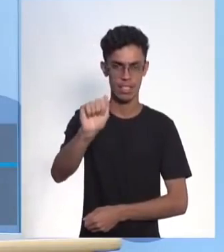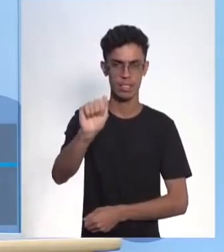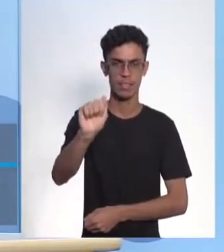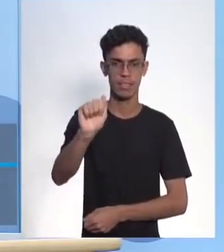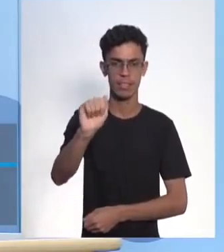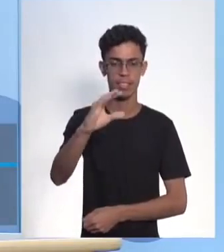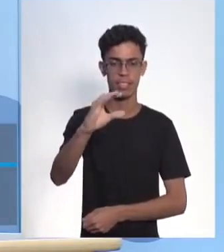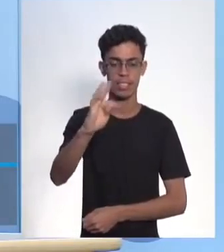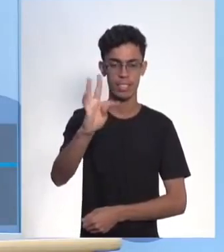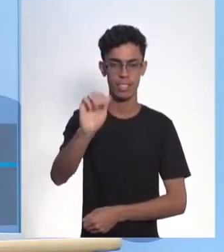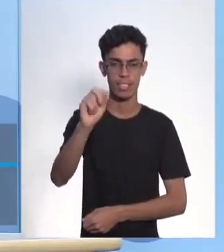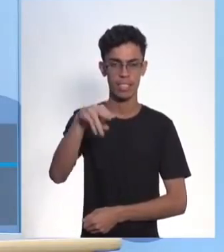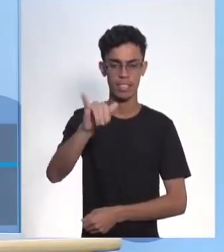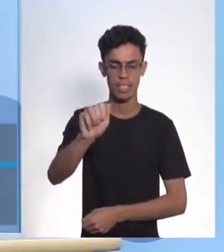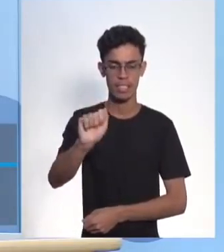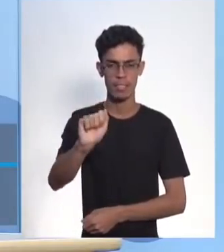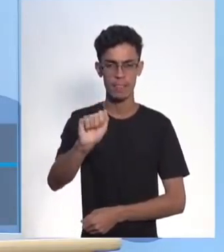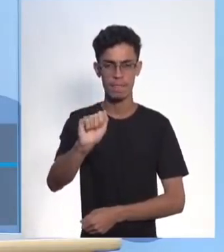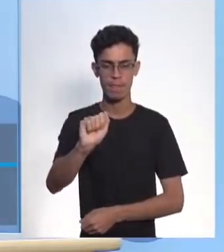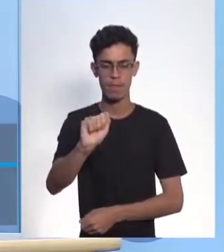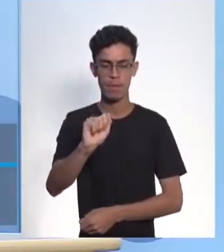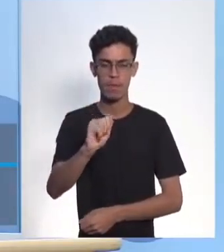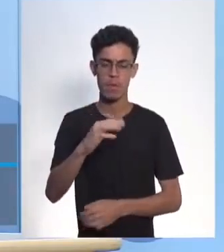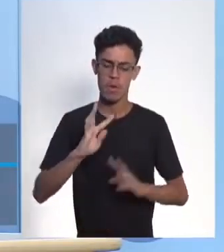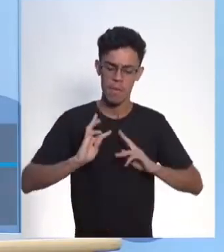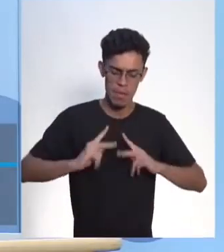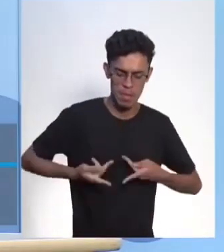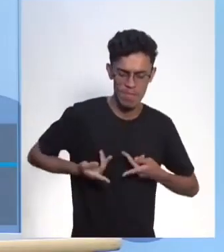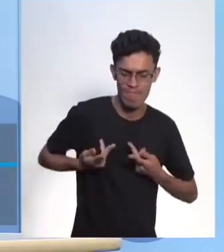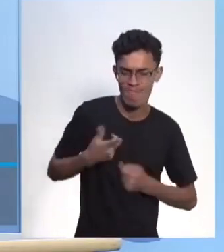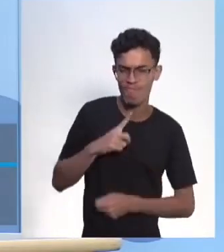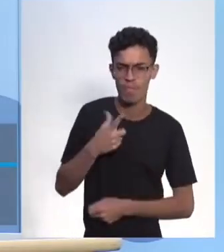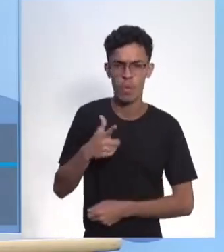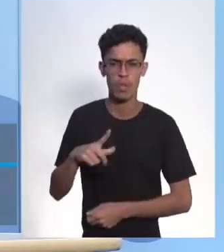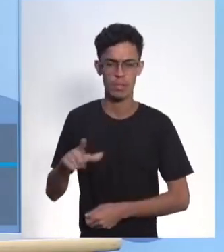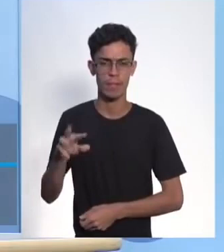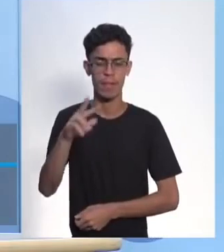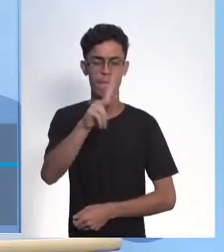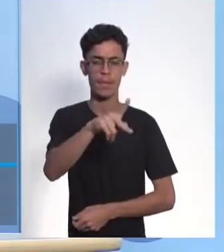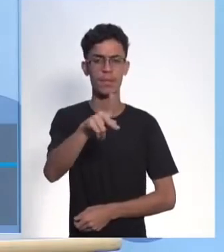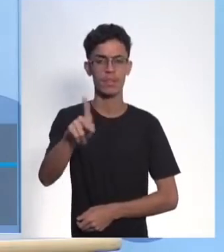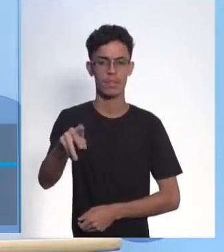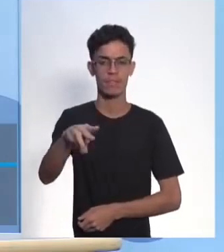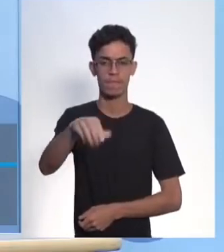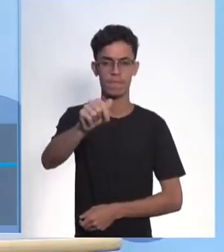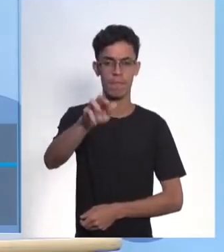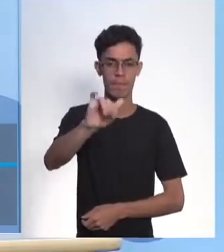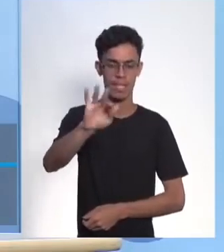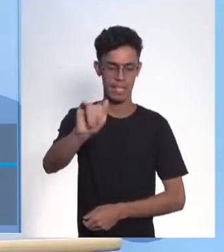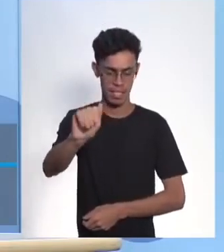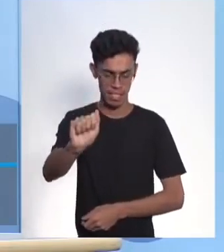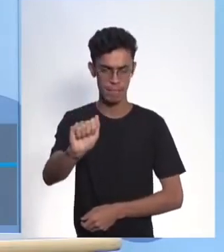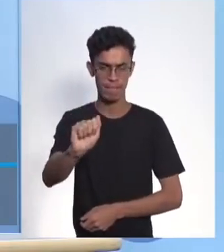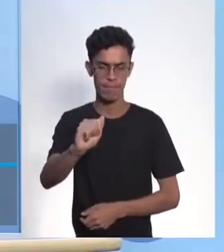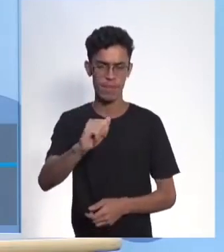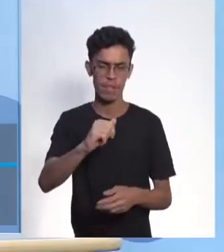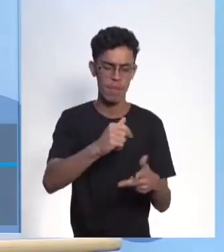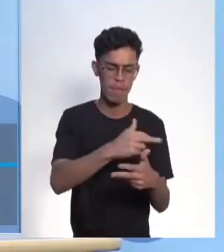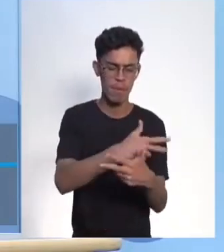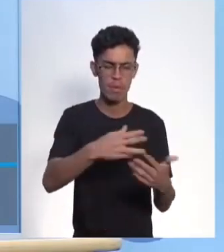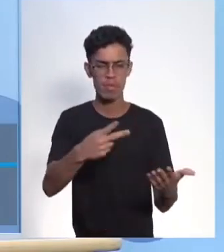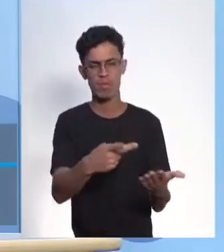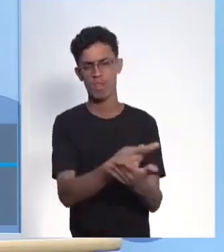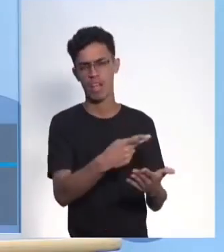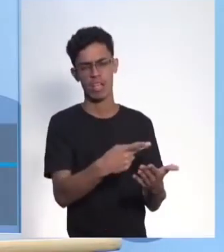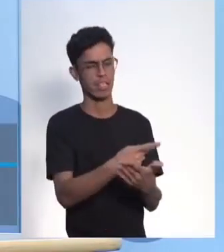Maria Tânia, desumanidade. Pro Maria Júlia, são coisas erradas que não devem existir.